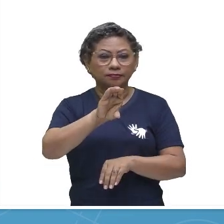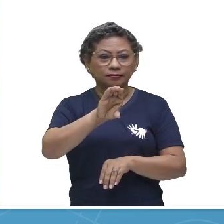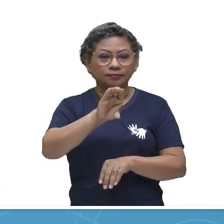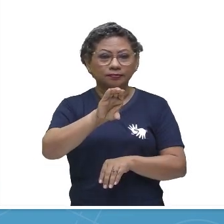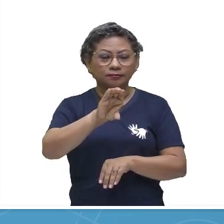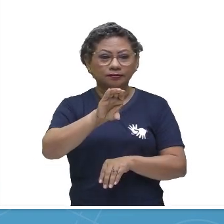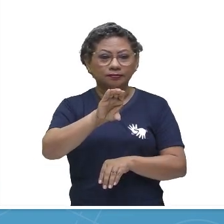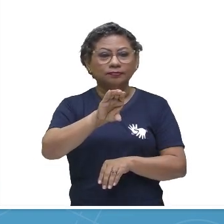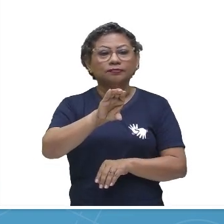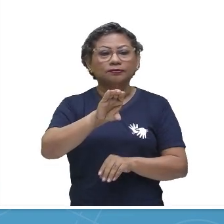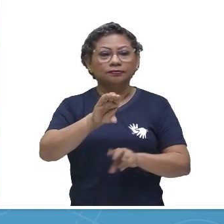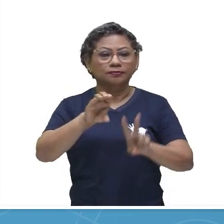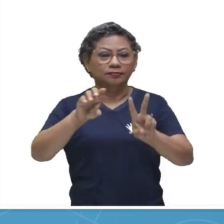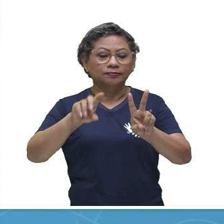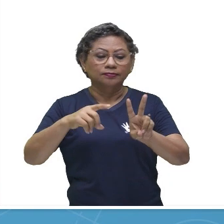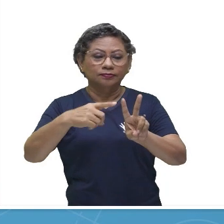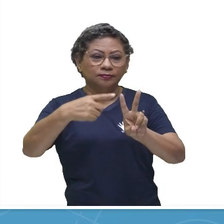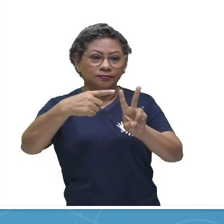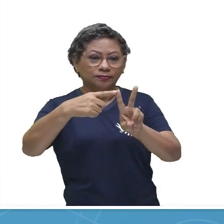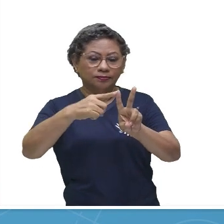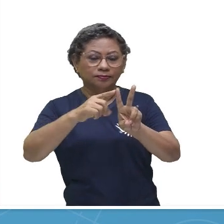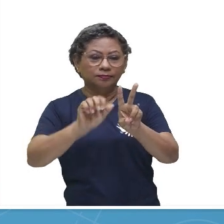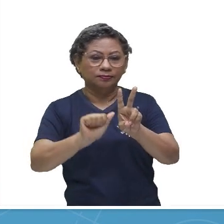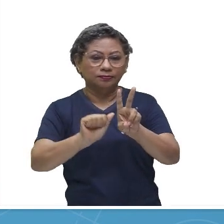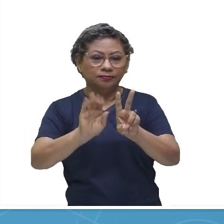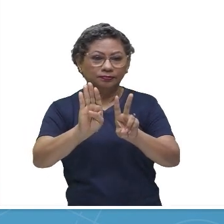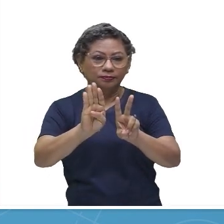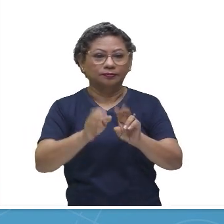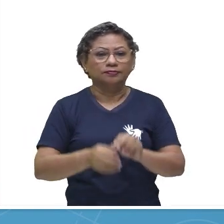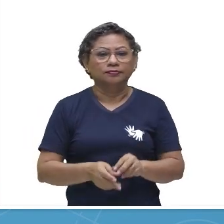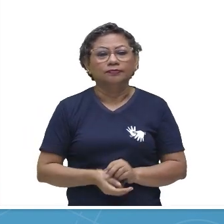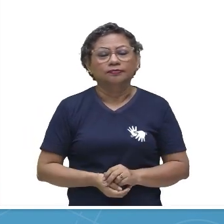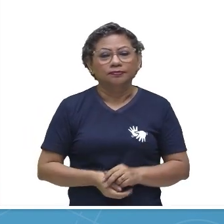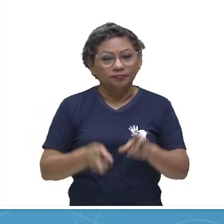o denominador o índice e o numerador expoente do radicando.